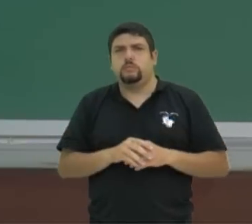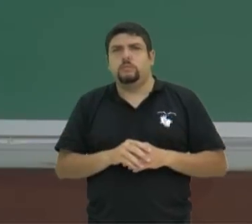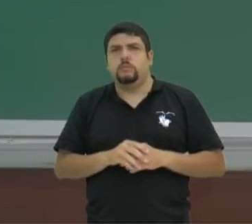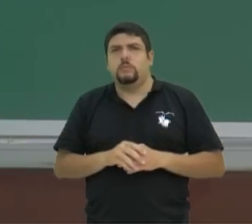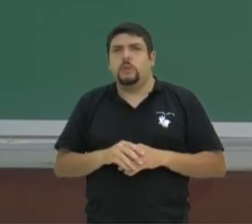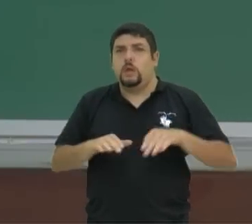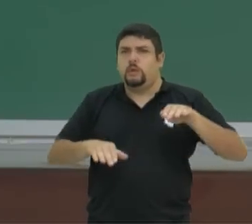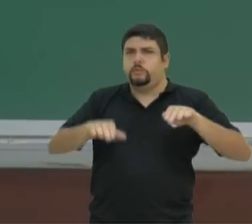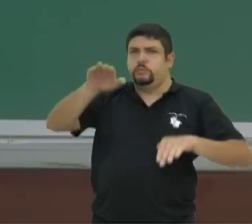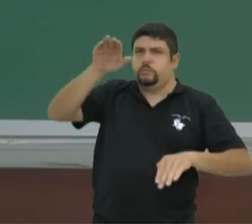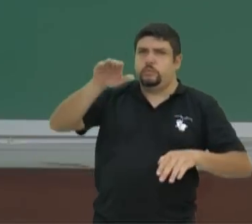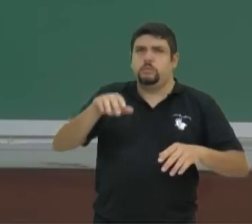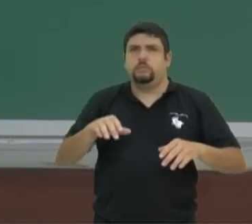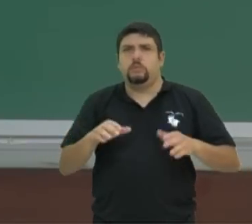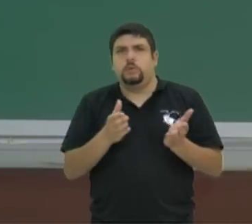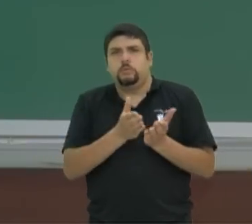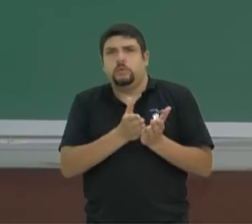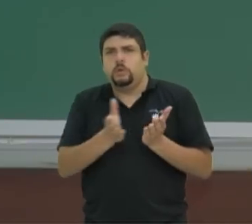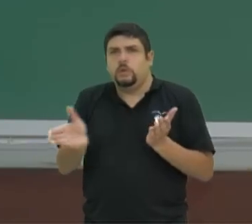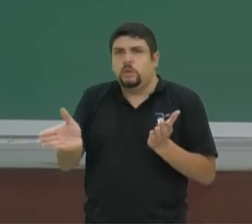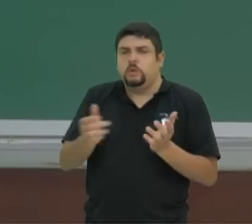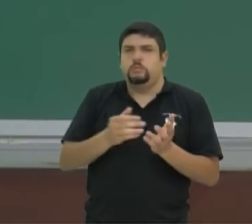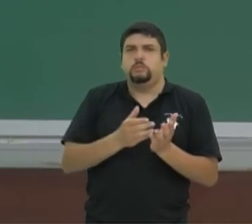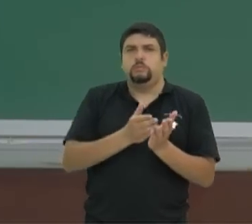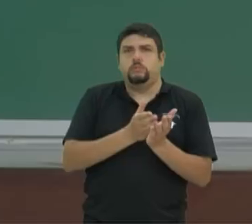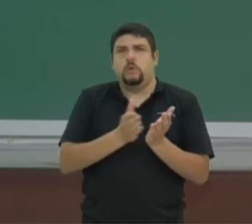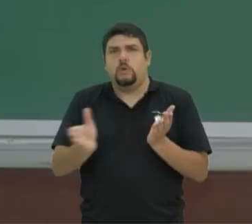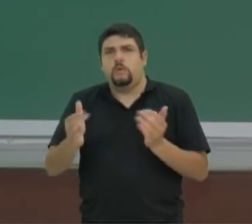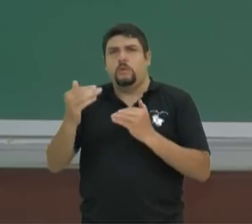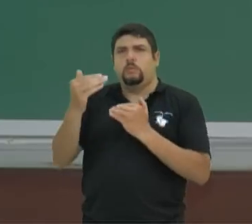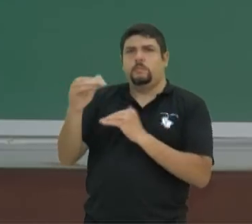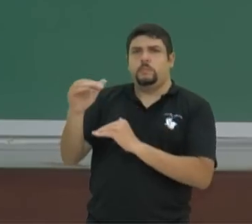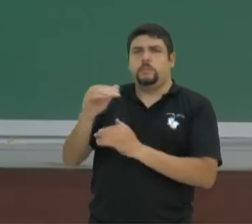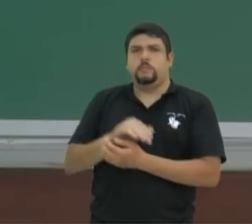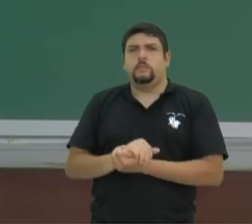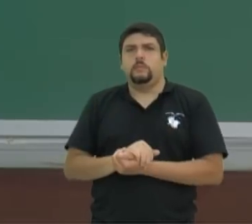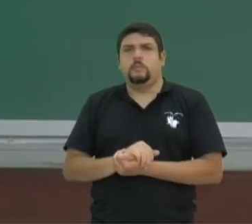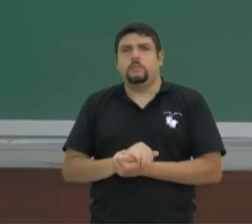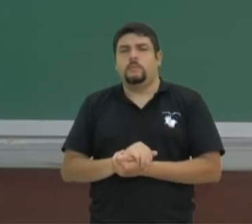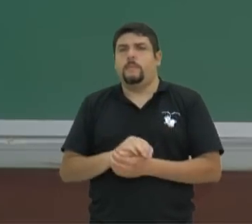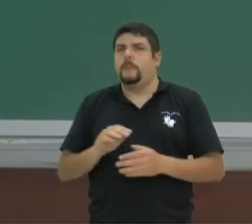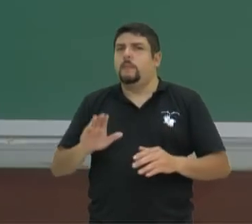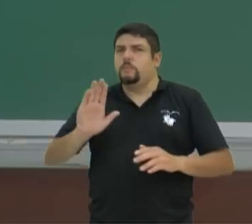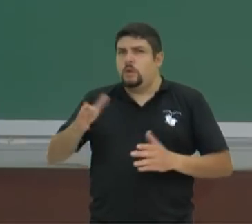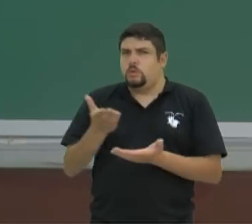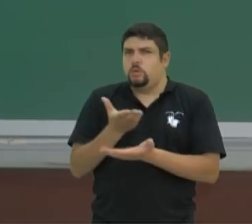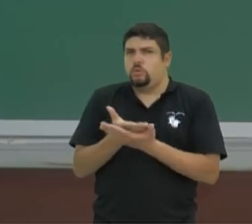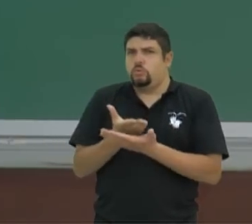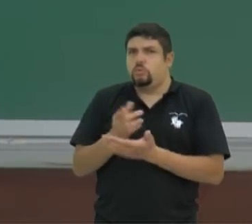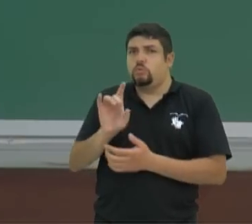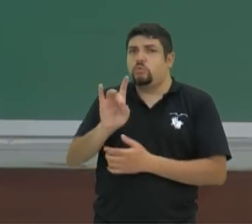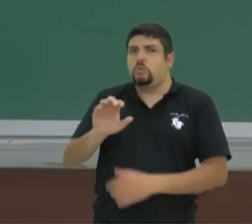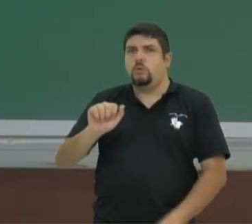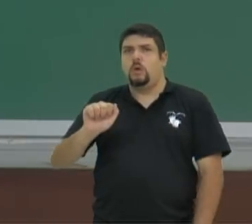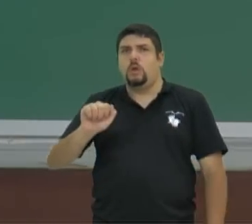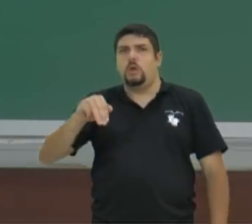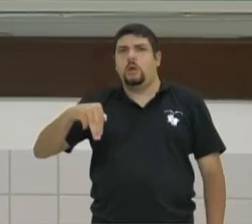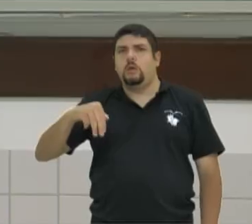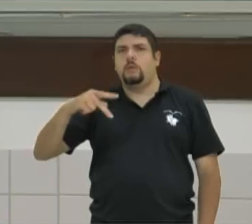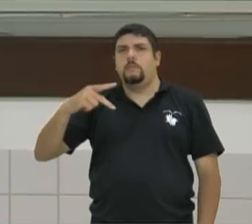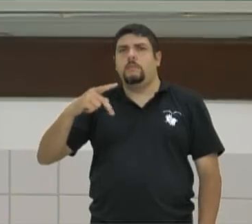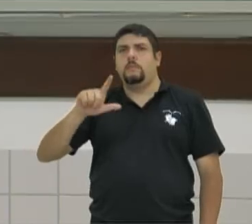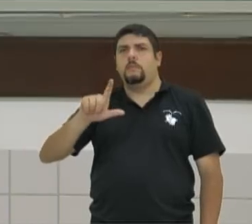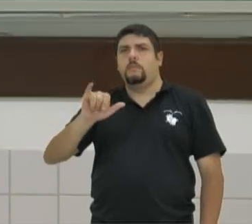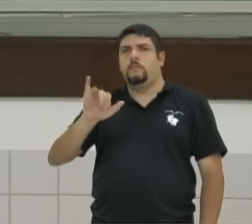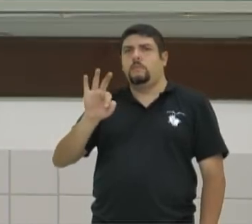desvio padrão e variância. A gente só estudou a amplitude, tá? E a gente já tinha as medidas de tendência central, que é o quê? Média,